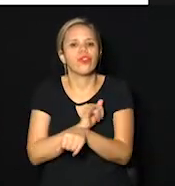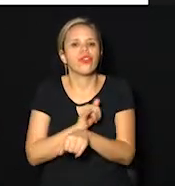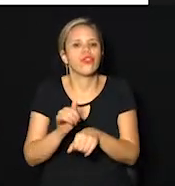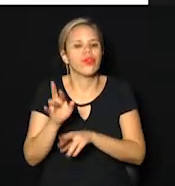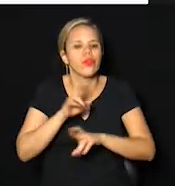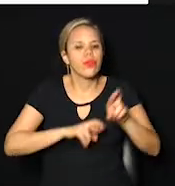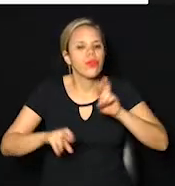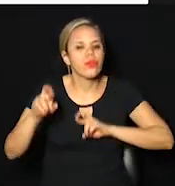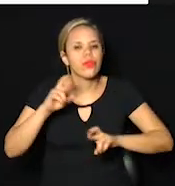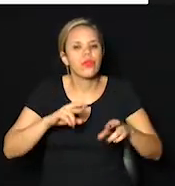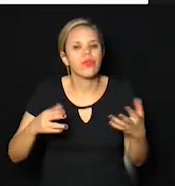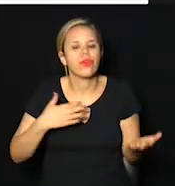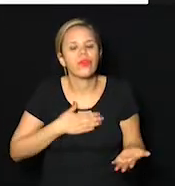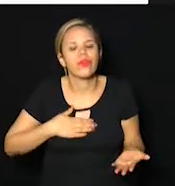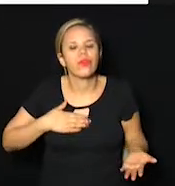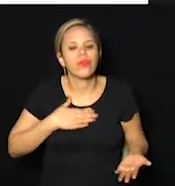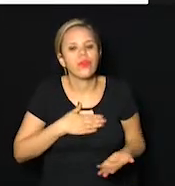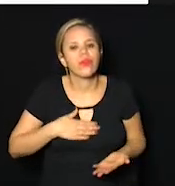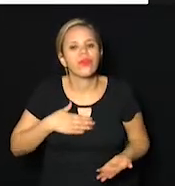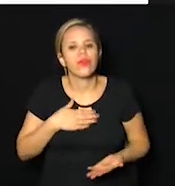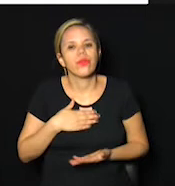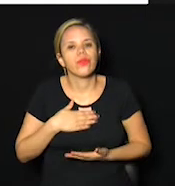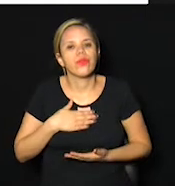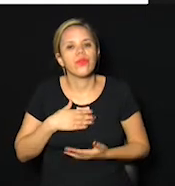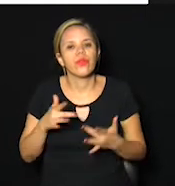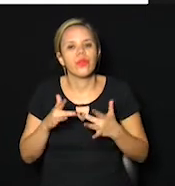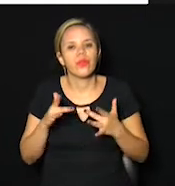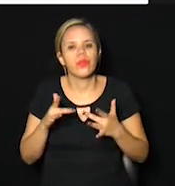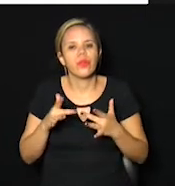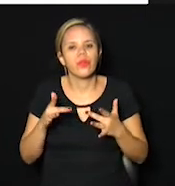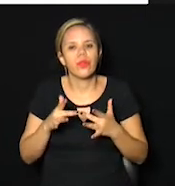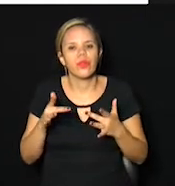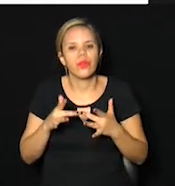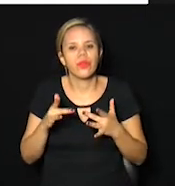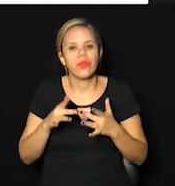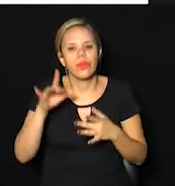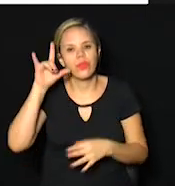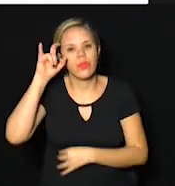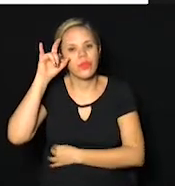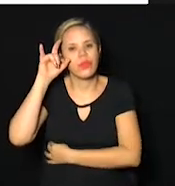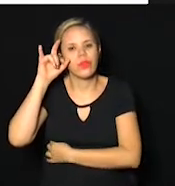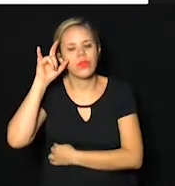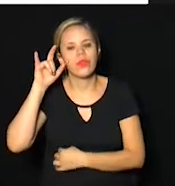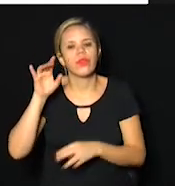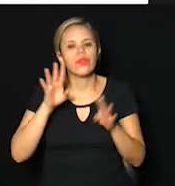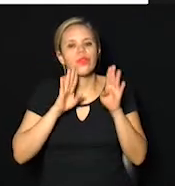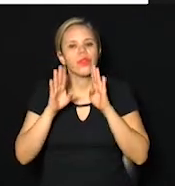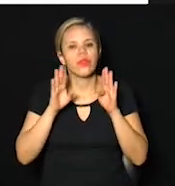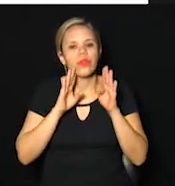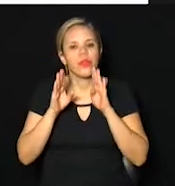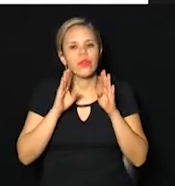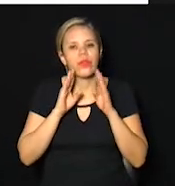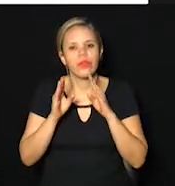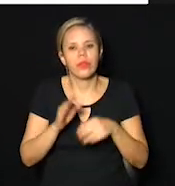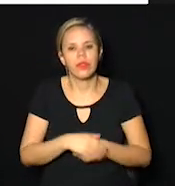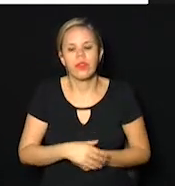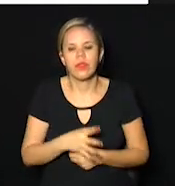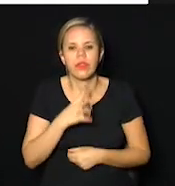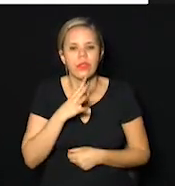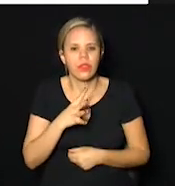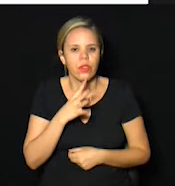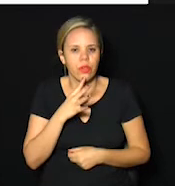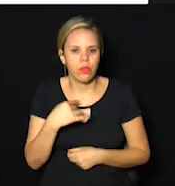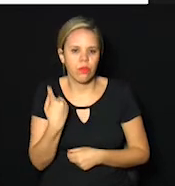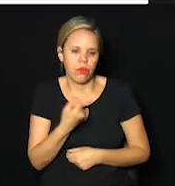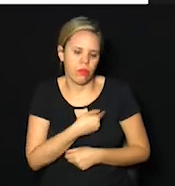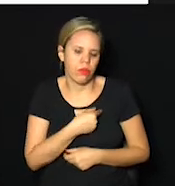Estratégias. E eu gosto muito, aí estão meus contatos, Instagram, Facebook, quem quiser conhecer a